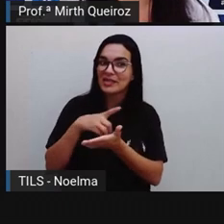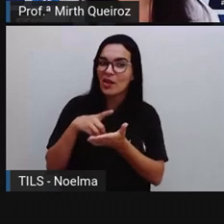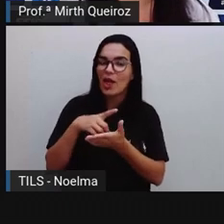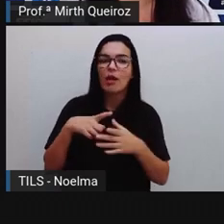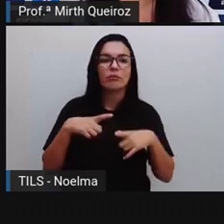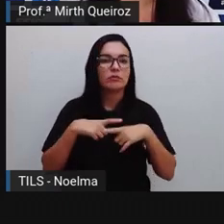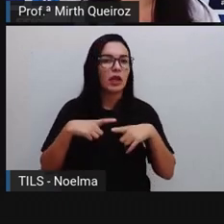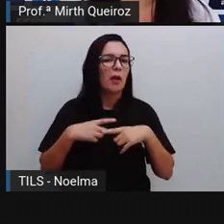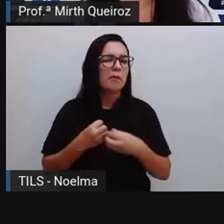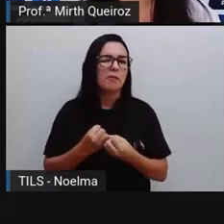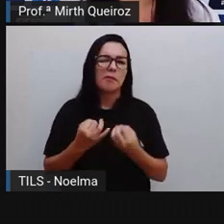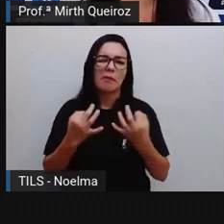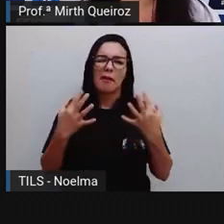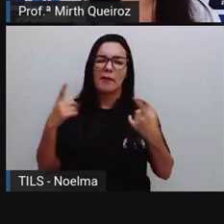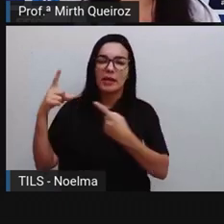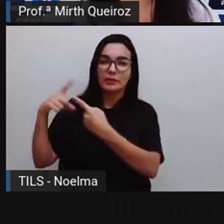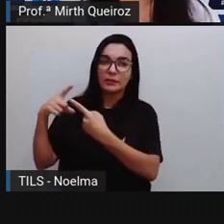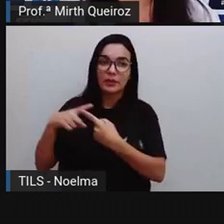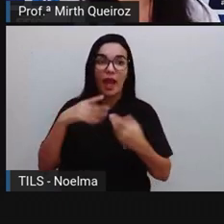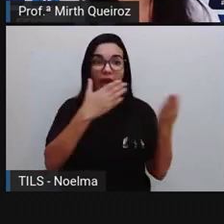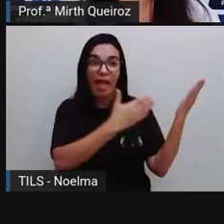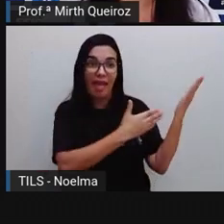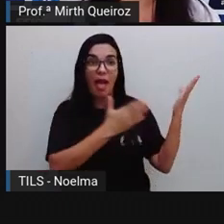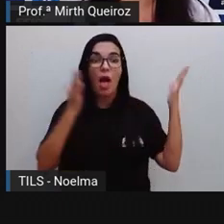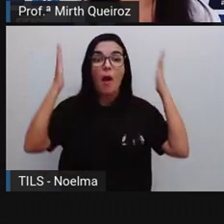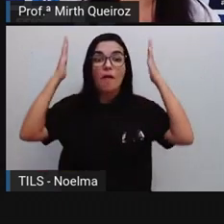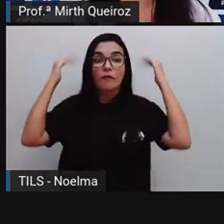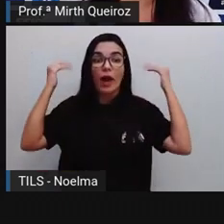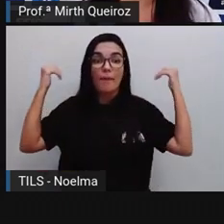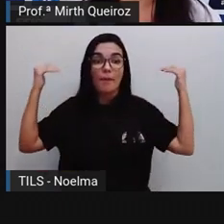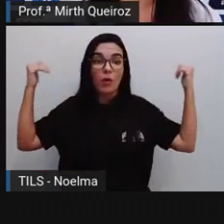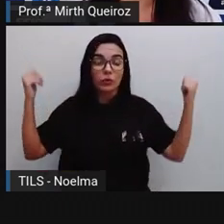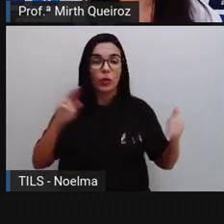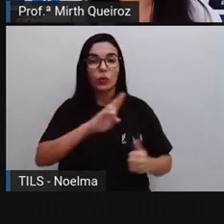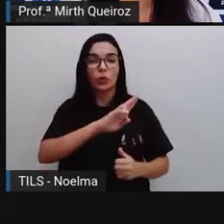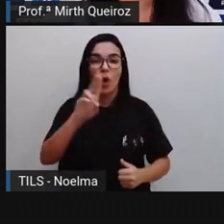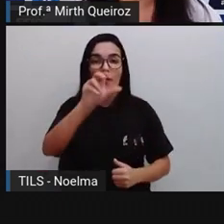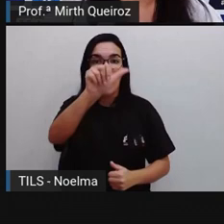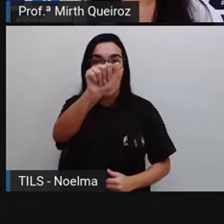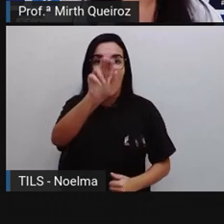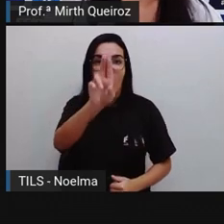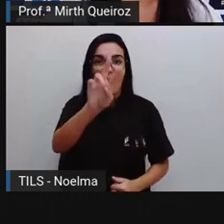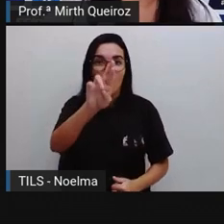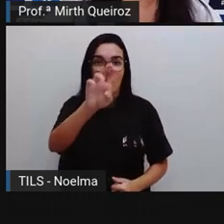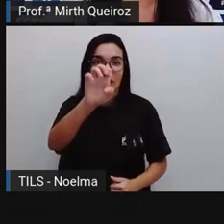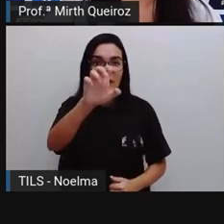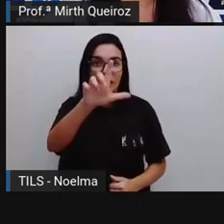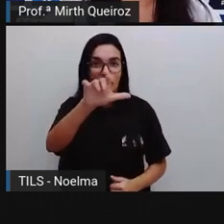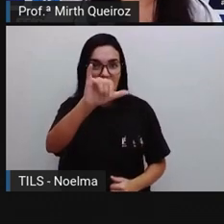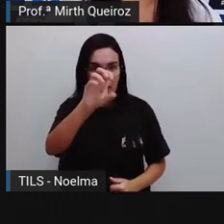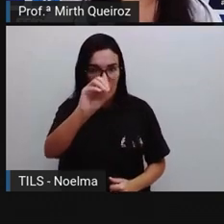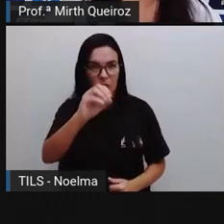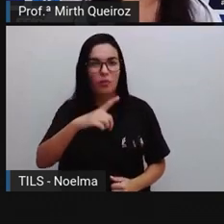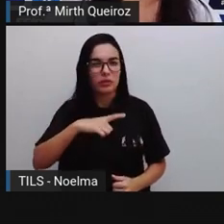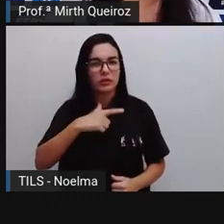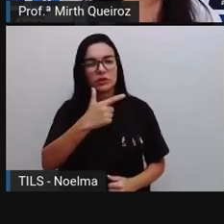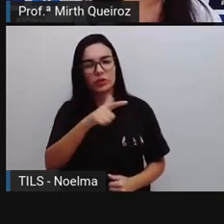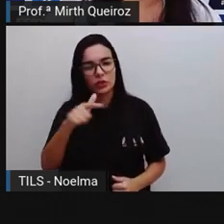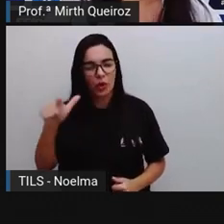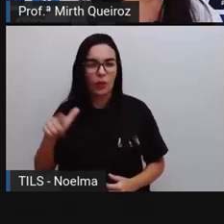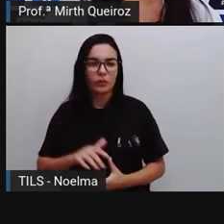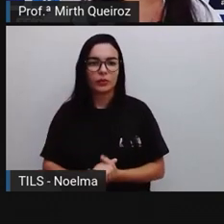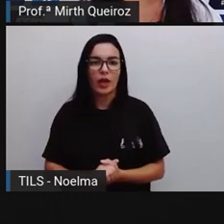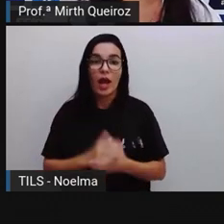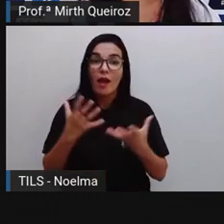tipos de dicionário, o mais famoso dele é o dicionário Aurélio, que ele foi escrito por Aurélio Buarque de Holanda, mas a gente tem outros tipos de dicionário